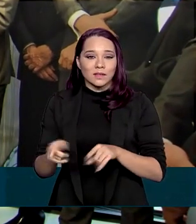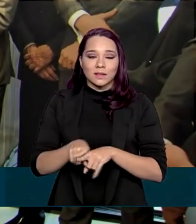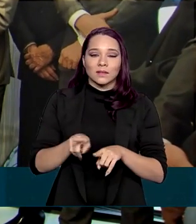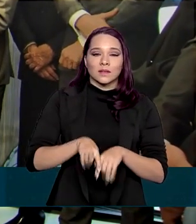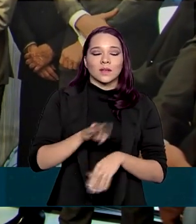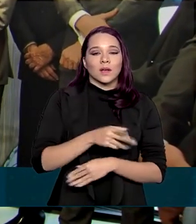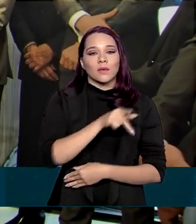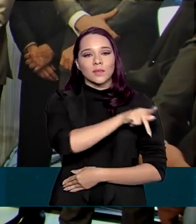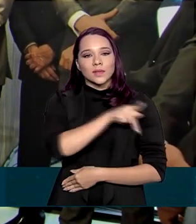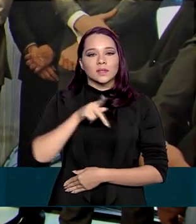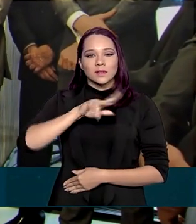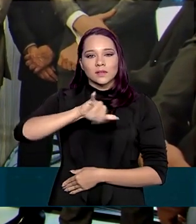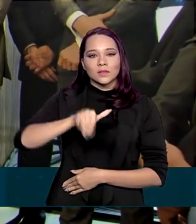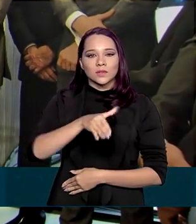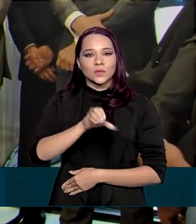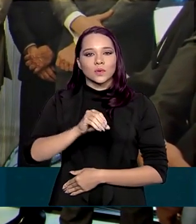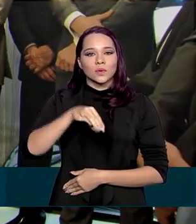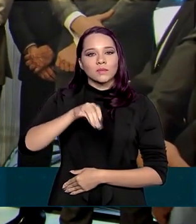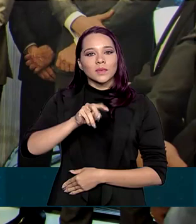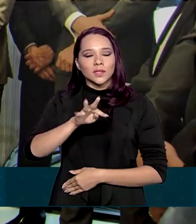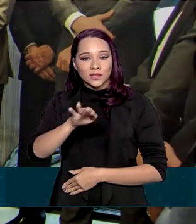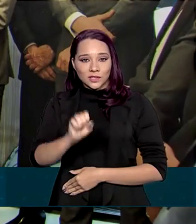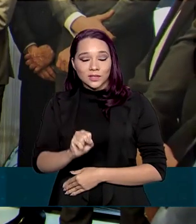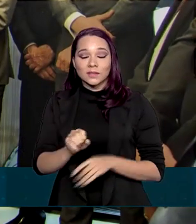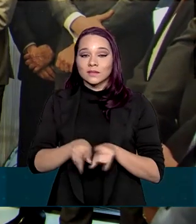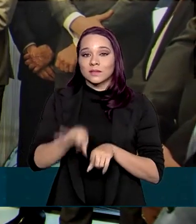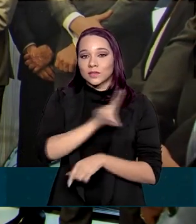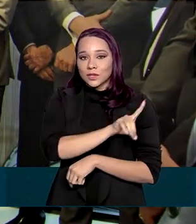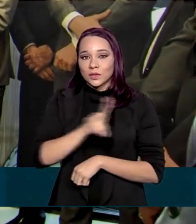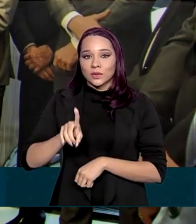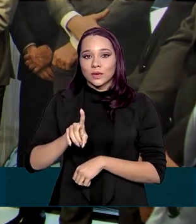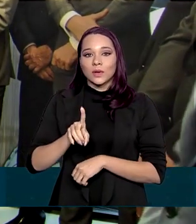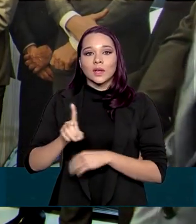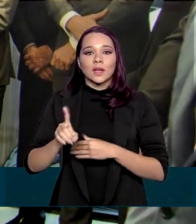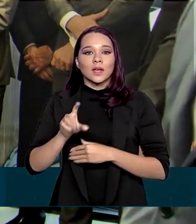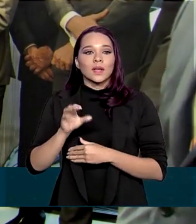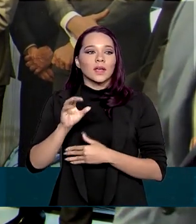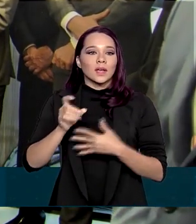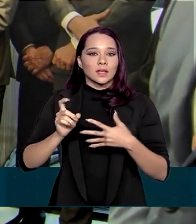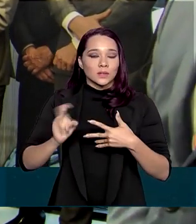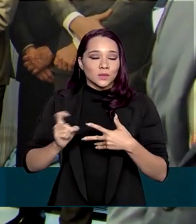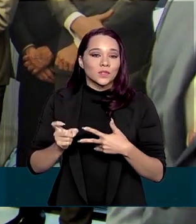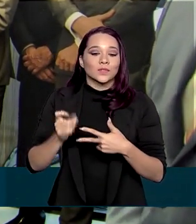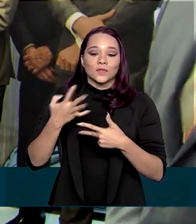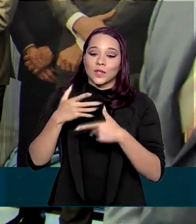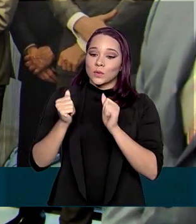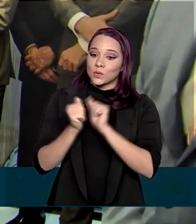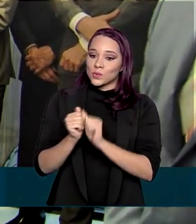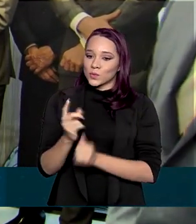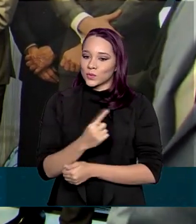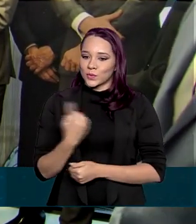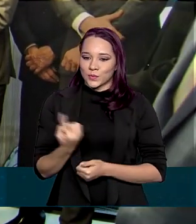João Martins e ao diretor executivo Daniel Carrara, que está aqui conosco.